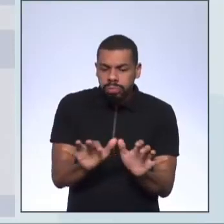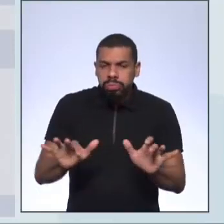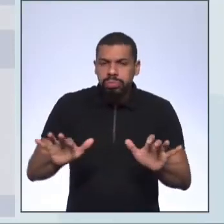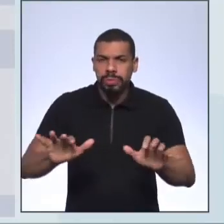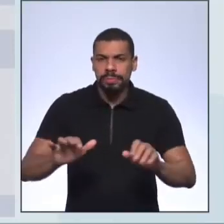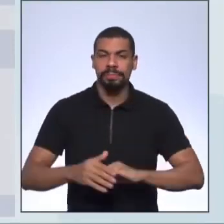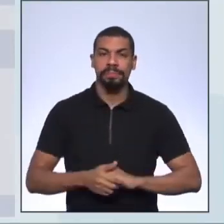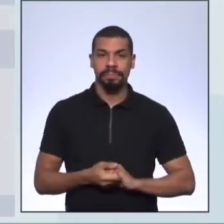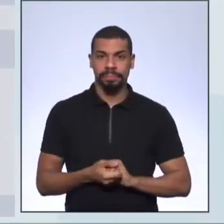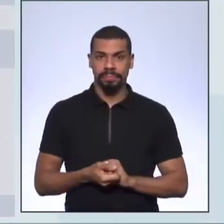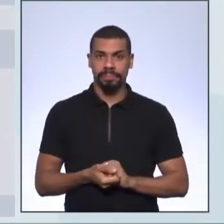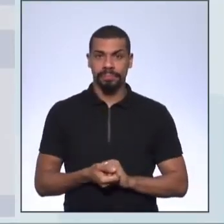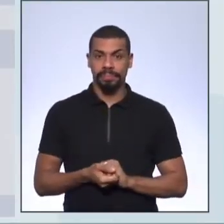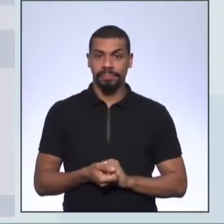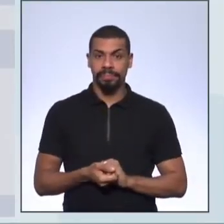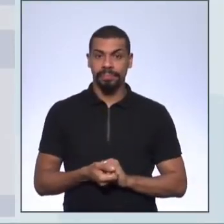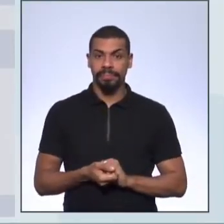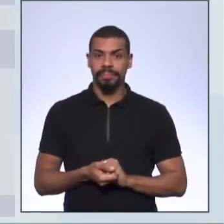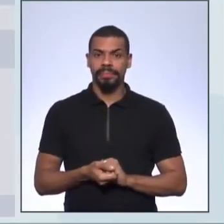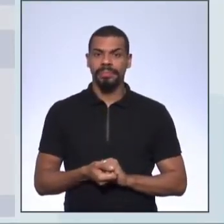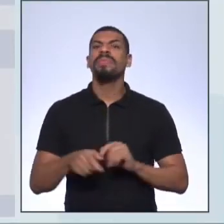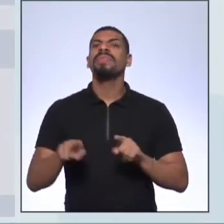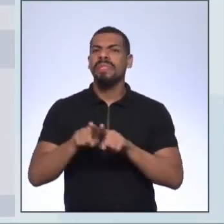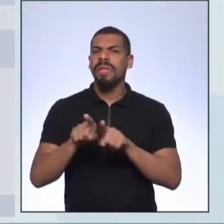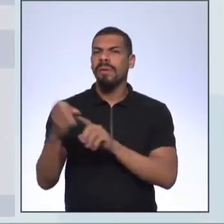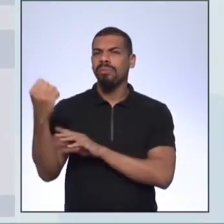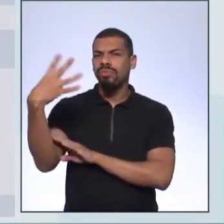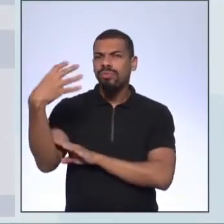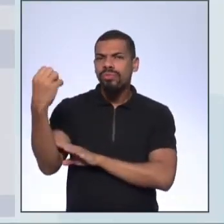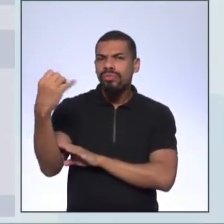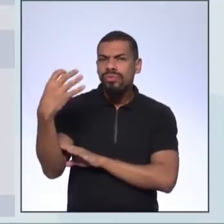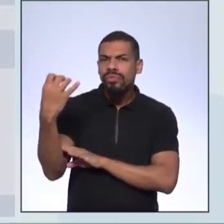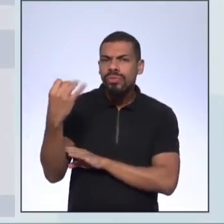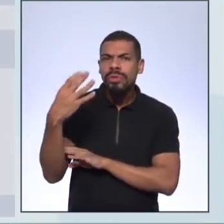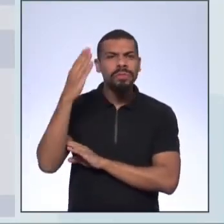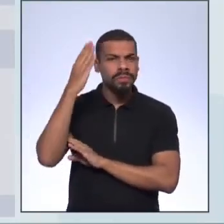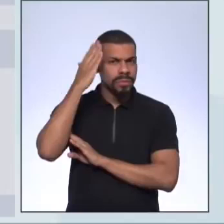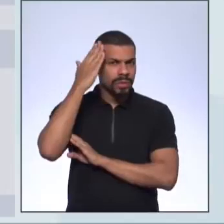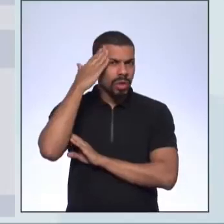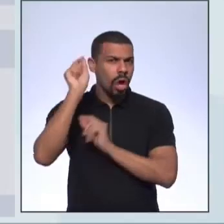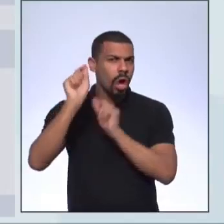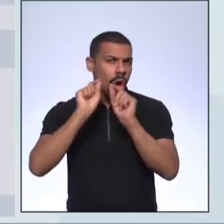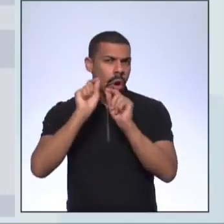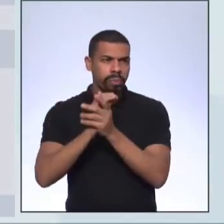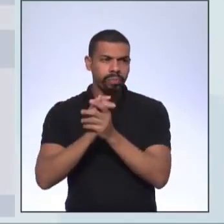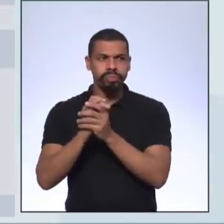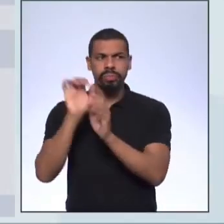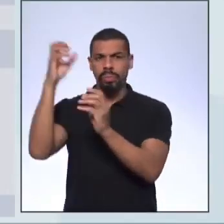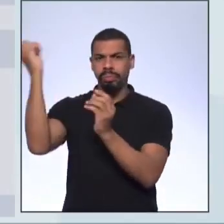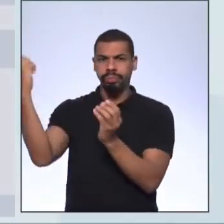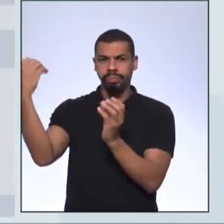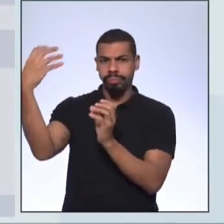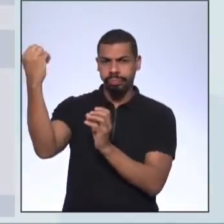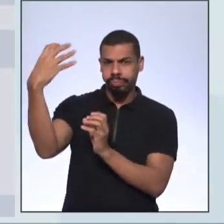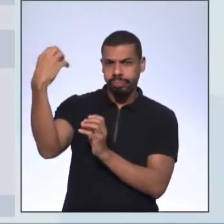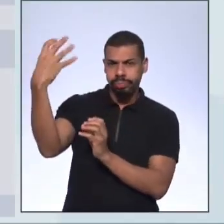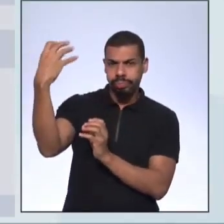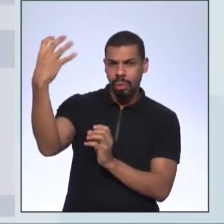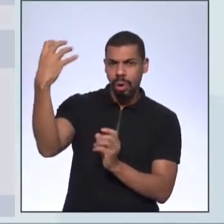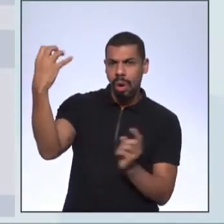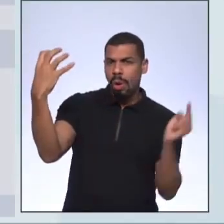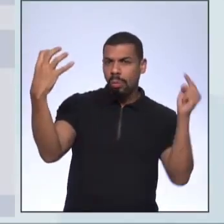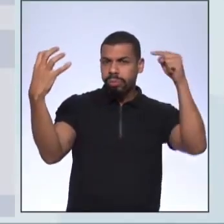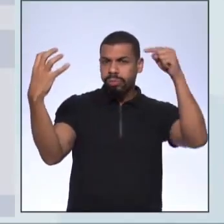mundo é eucariótico. Autótrofos fotossintetizantes. Então, todo mundo sabe, planta faz fotossíntese, certo? Então, consegue